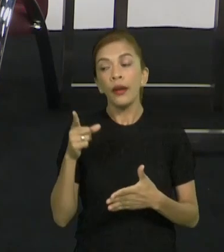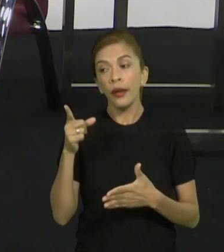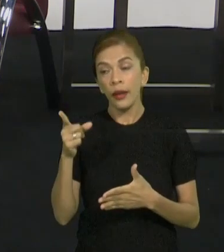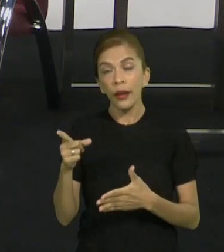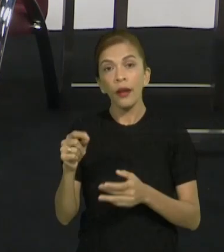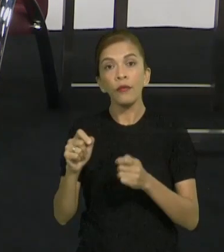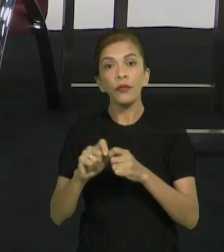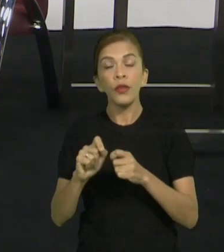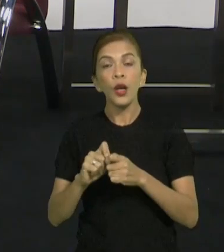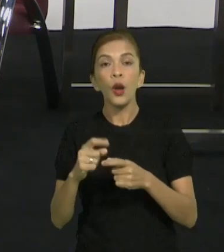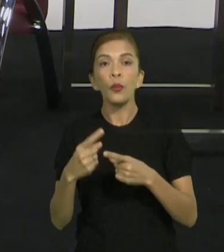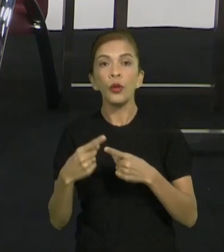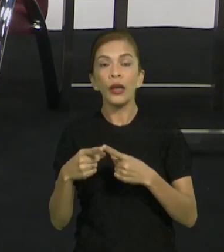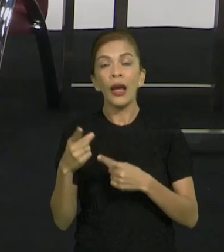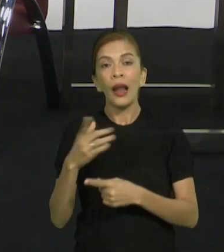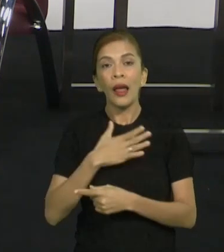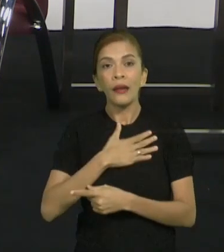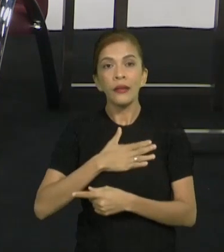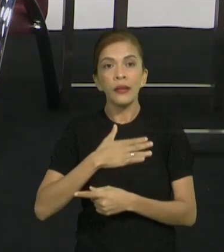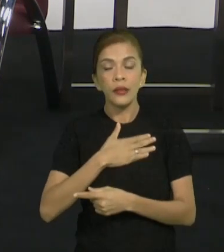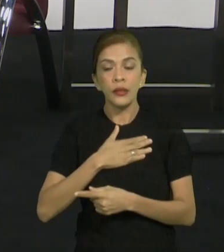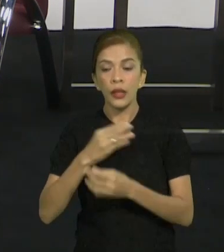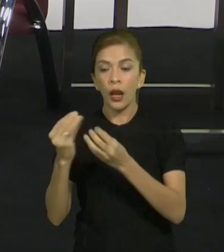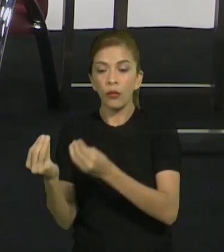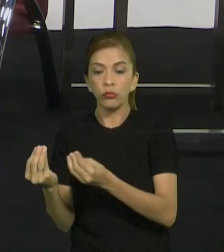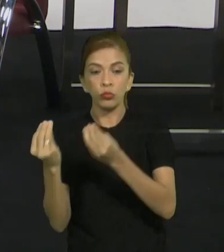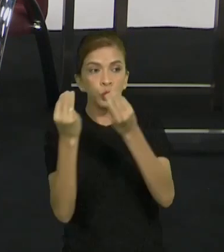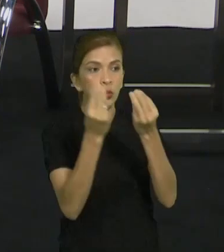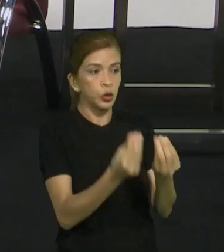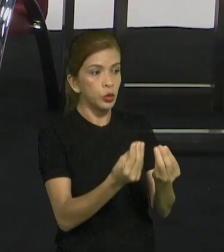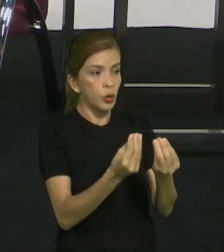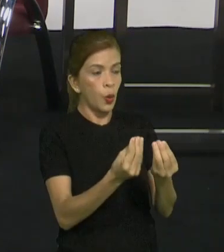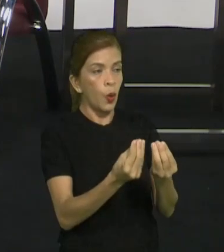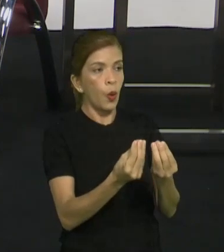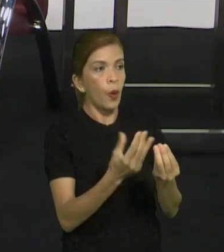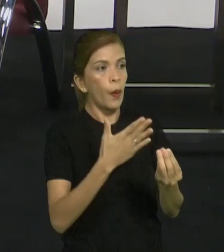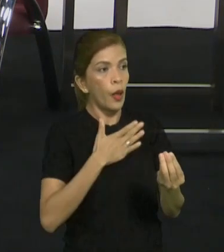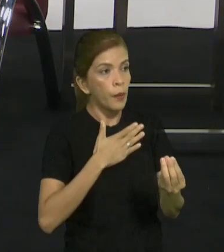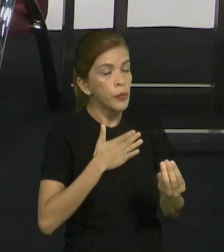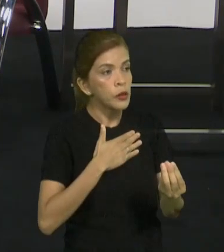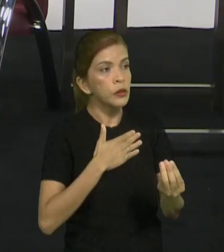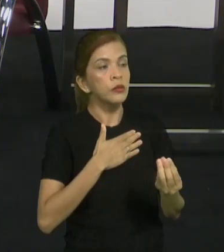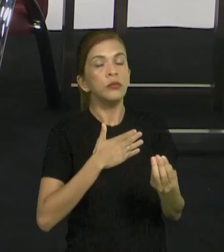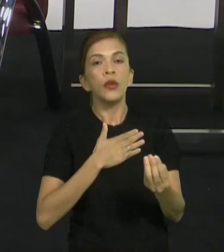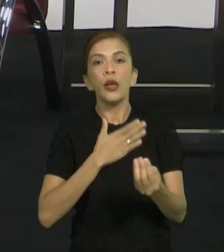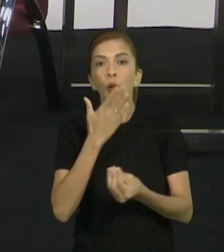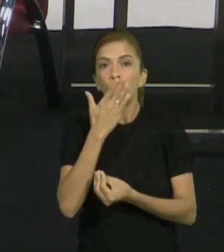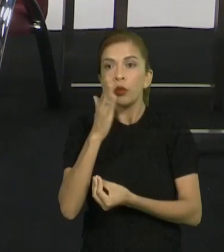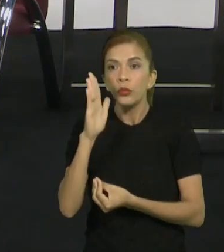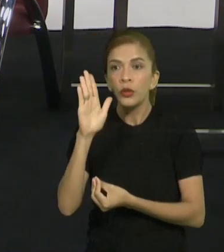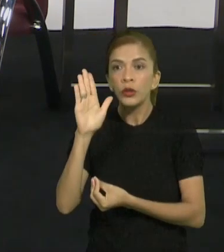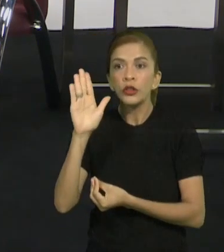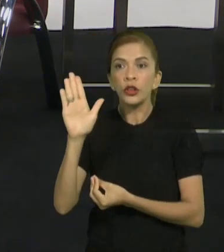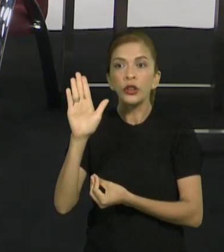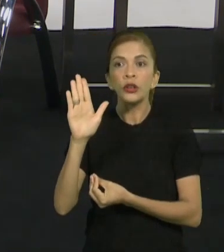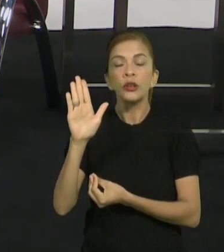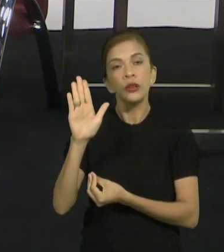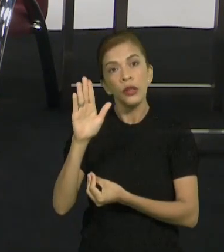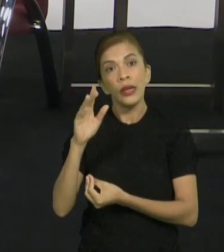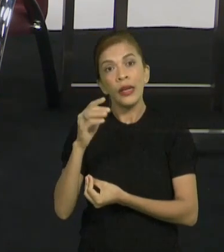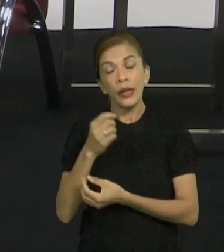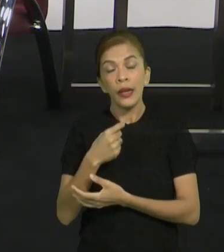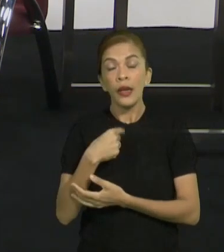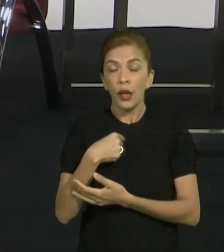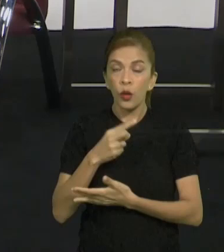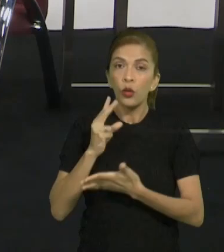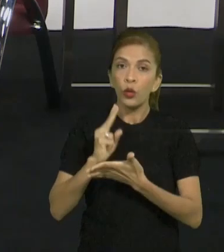quis. Quando ela passou para mim, ela me fez fazer uma promessa para ela. De enquanto eu pudesse manter a